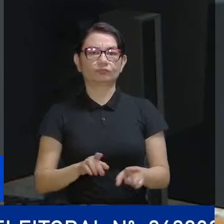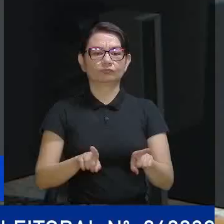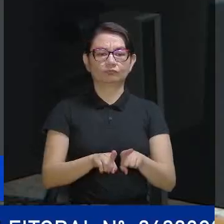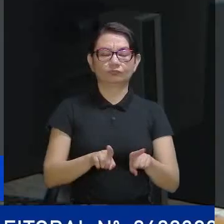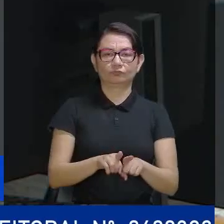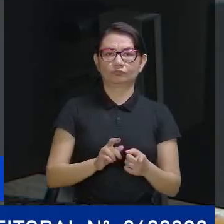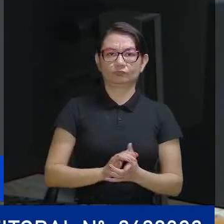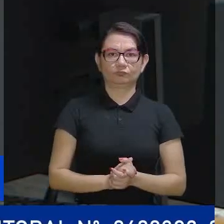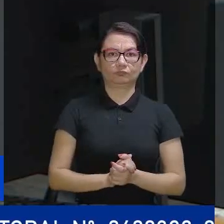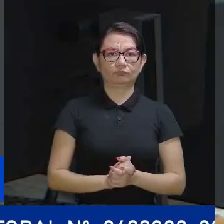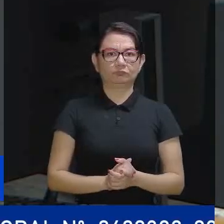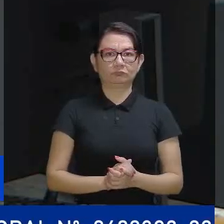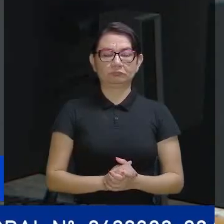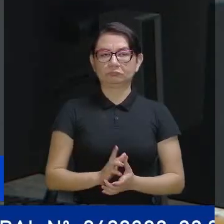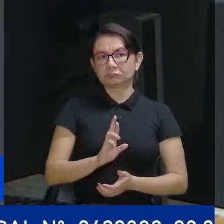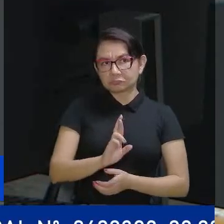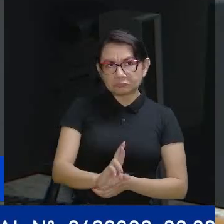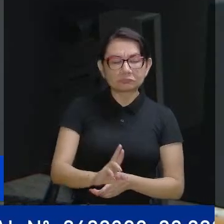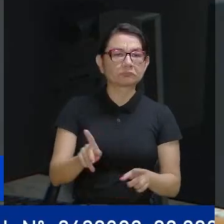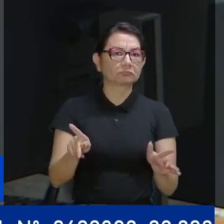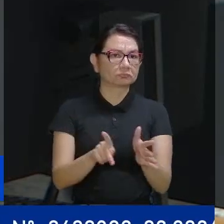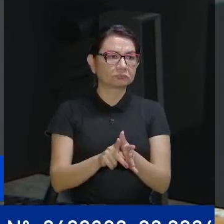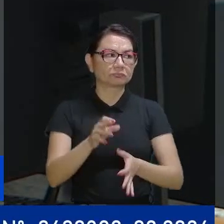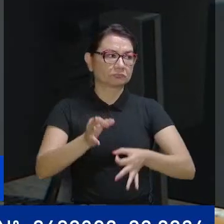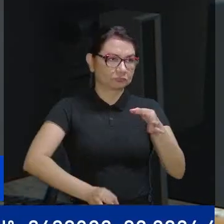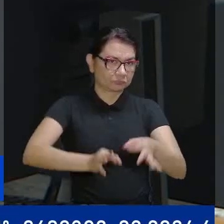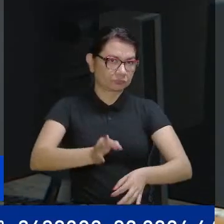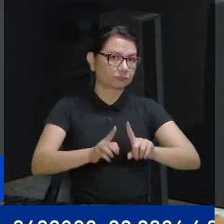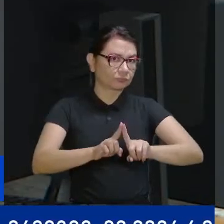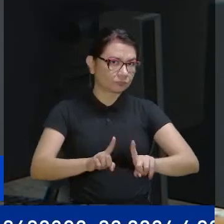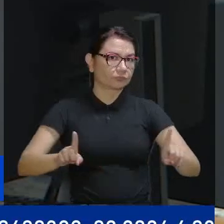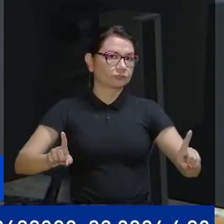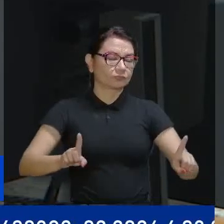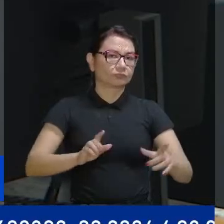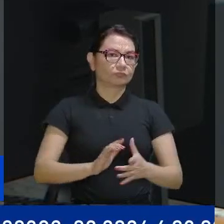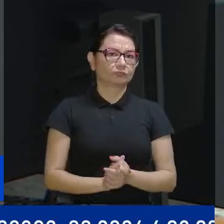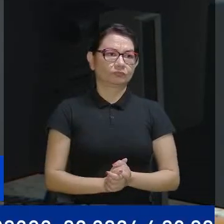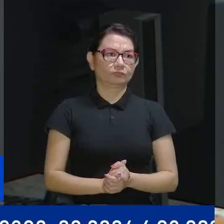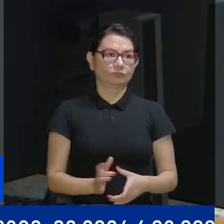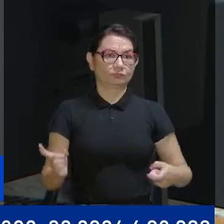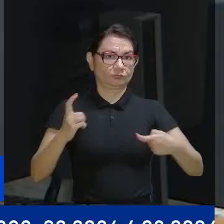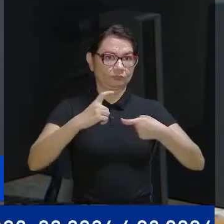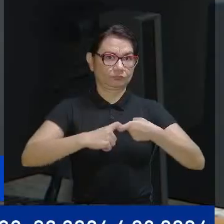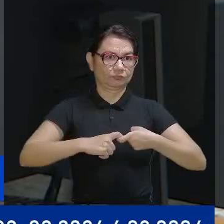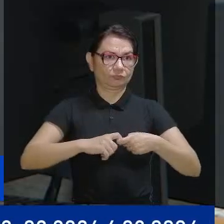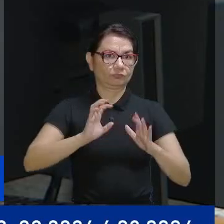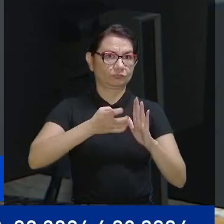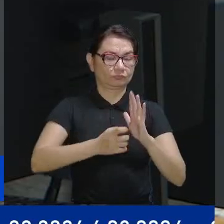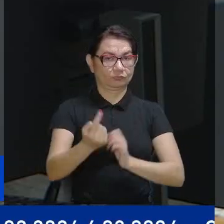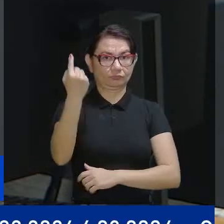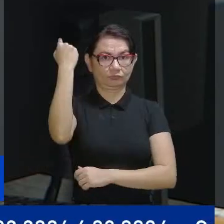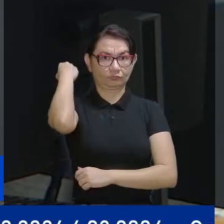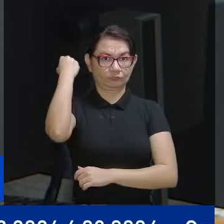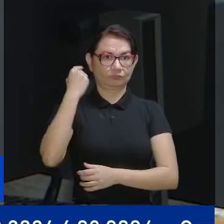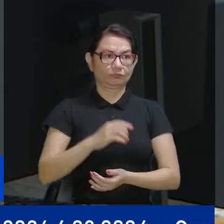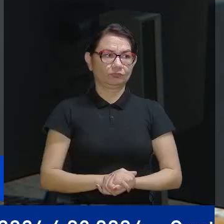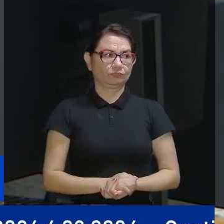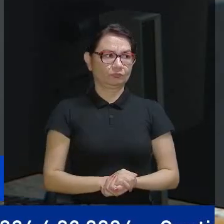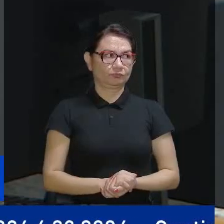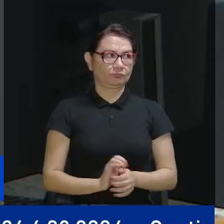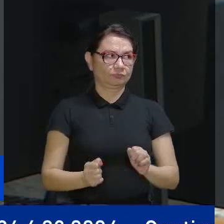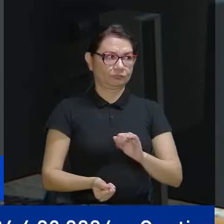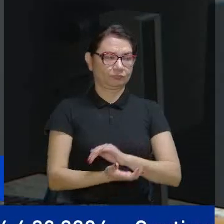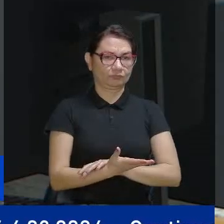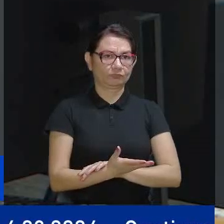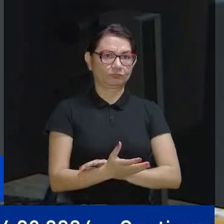inferior. 1. Embargo de declaração no recurso eleitoral na ação de investigação judicial eleitoral, número